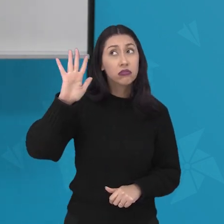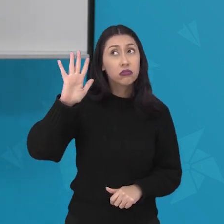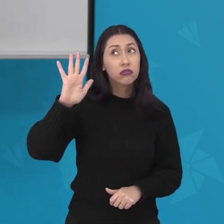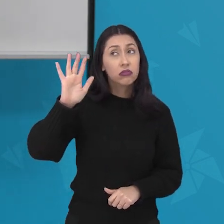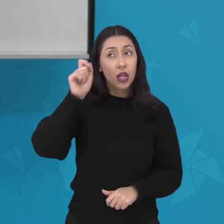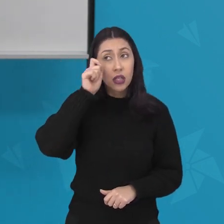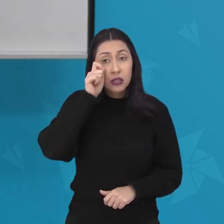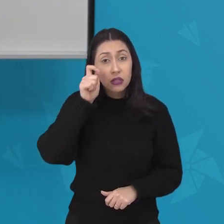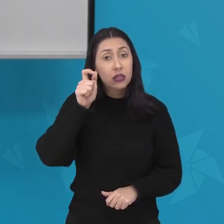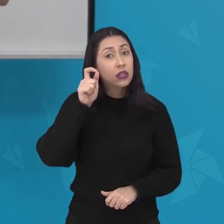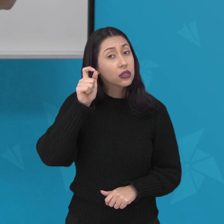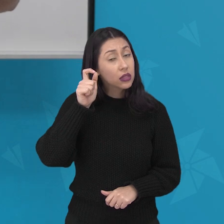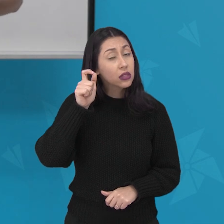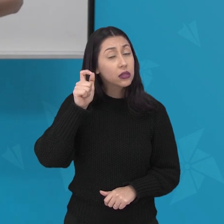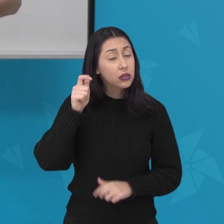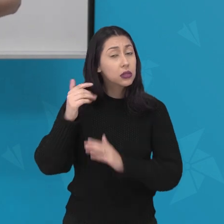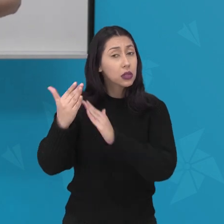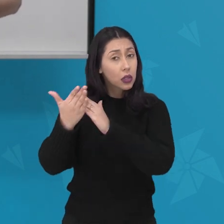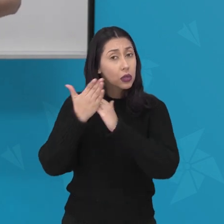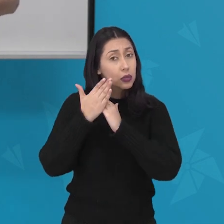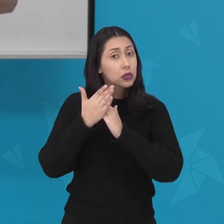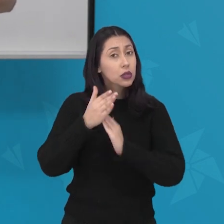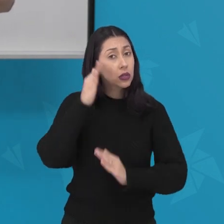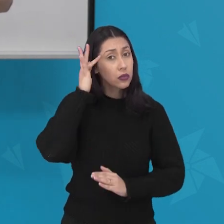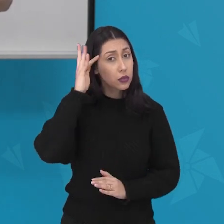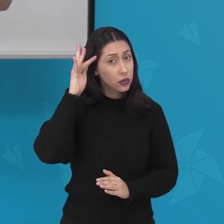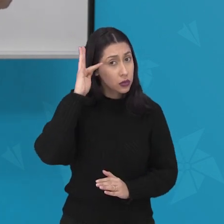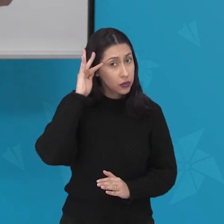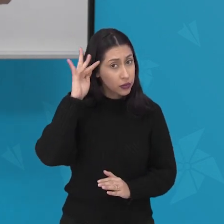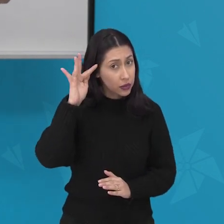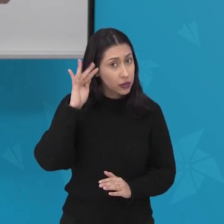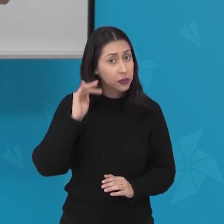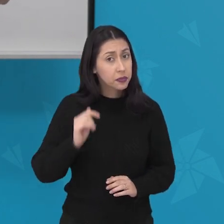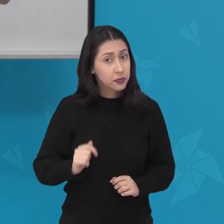interessante para o trabalho da filosofia, né?